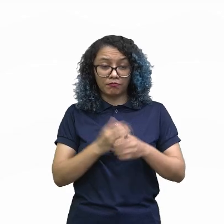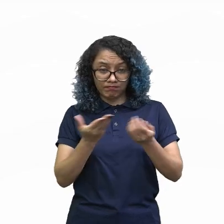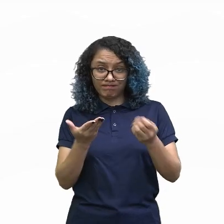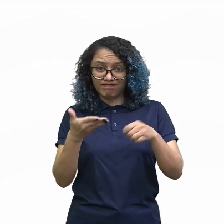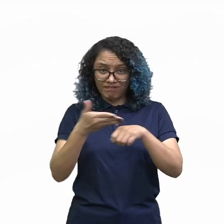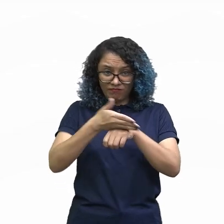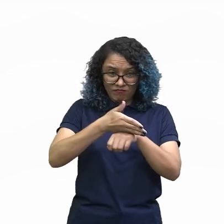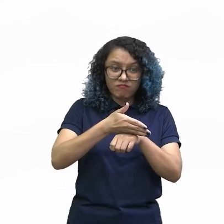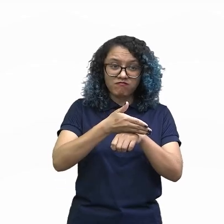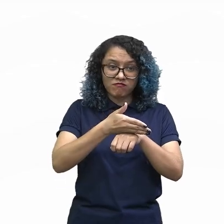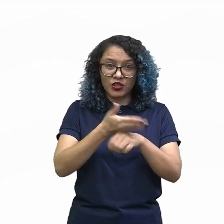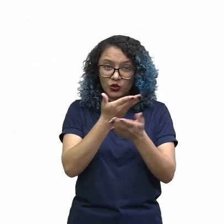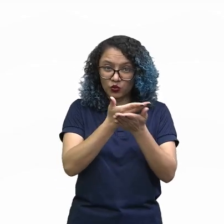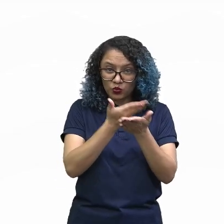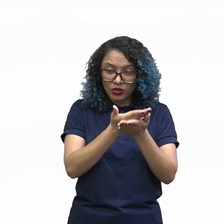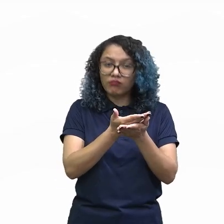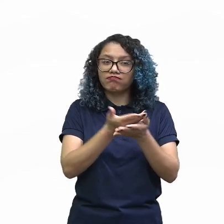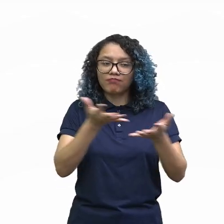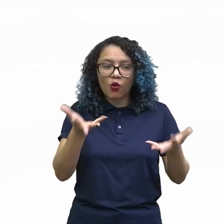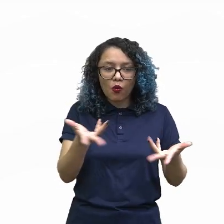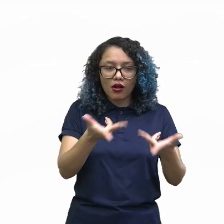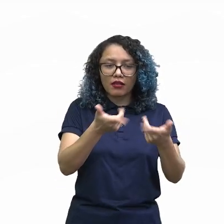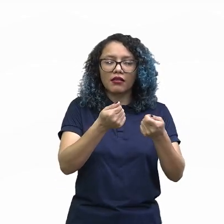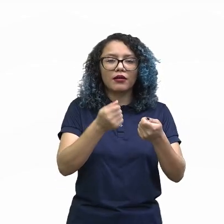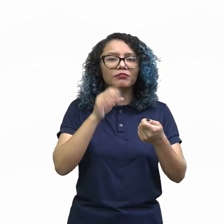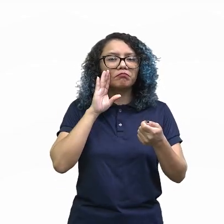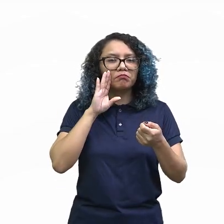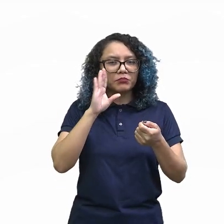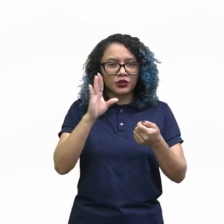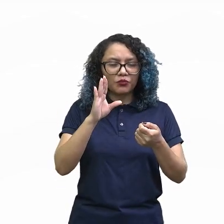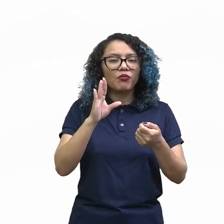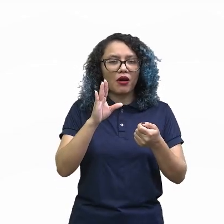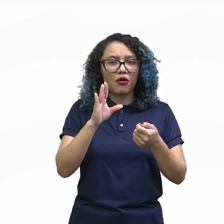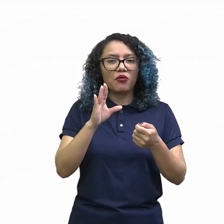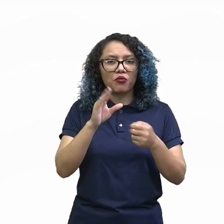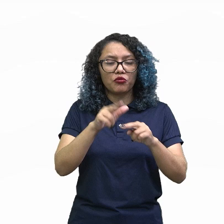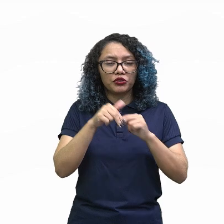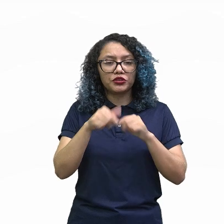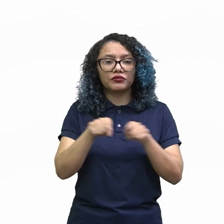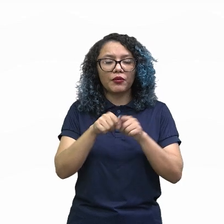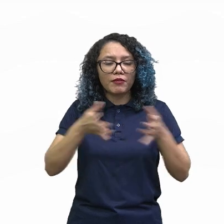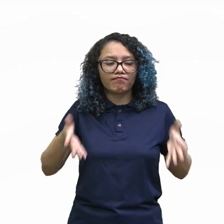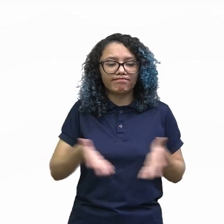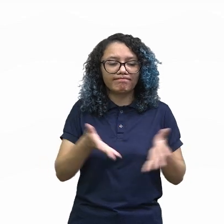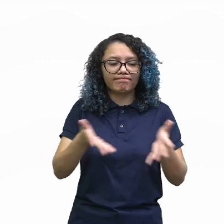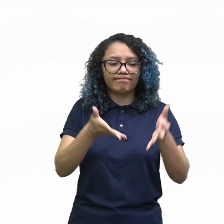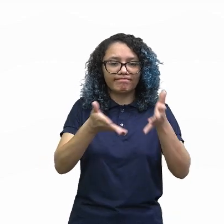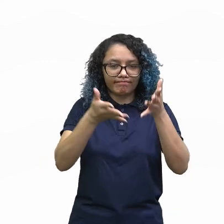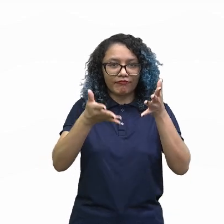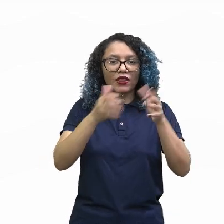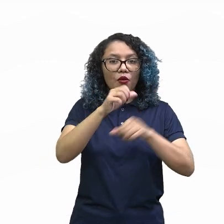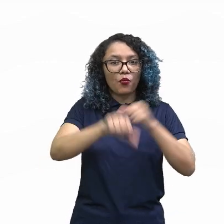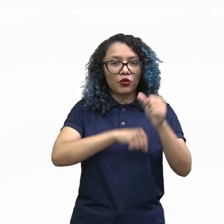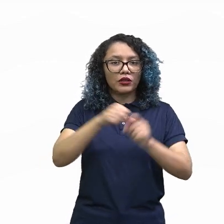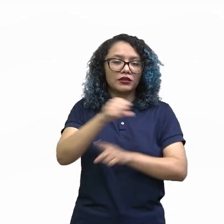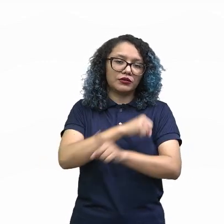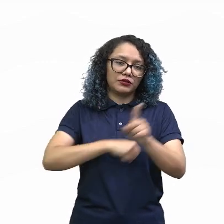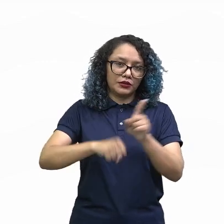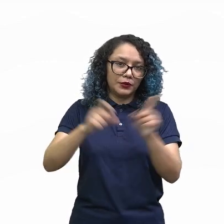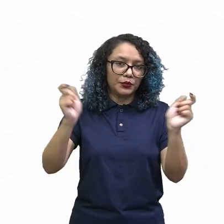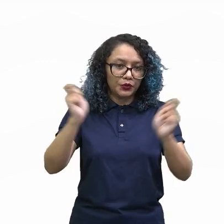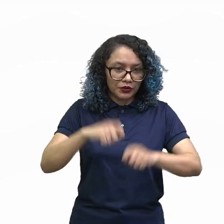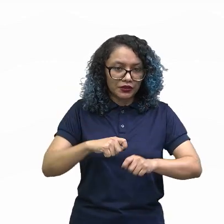é um dos principais fatores impulsionadores da mobilidade